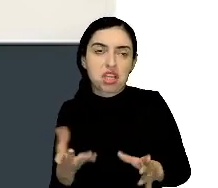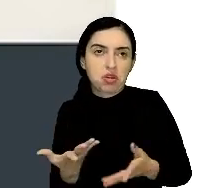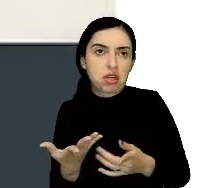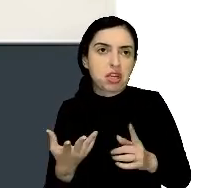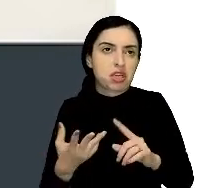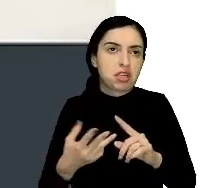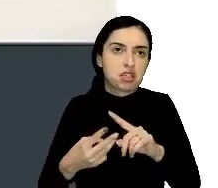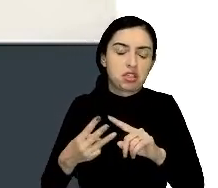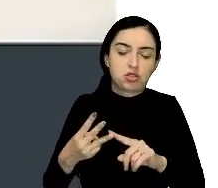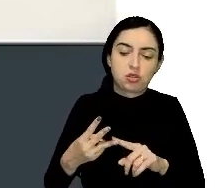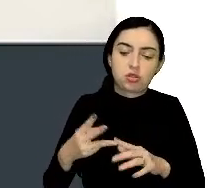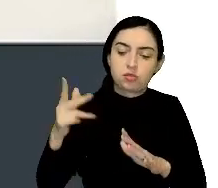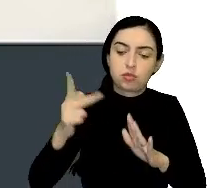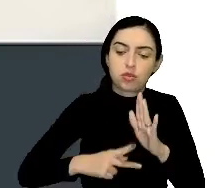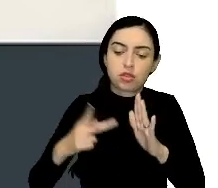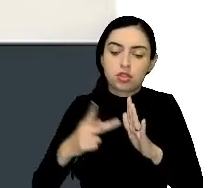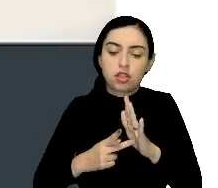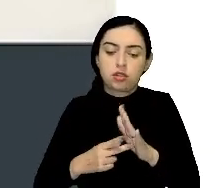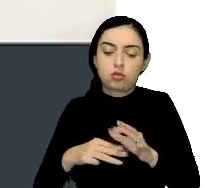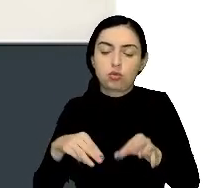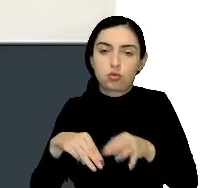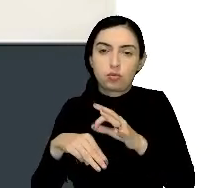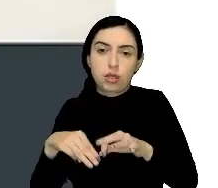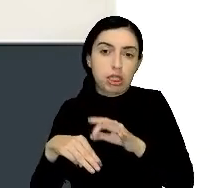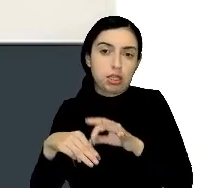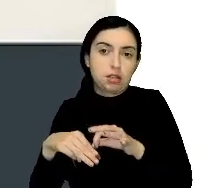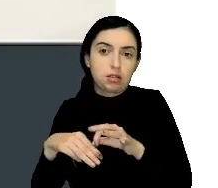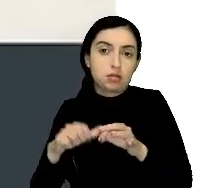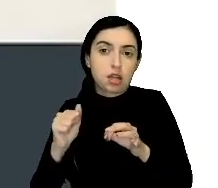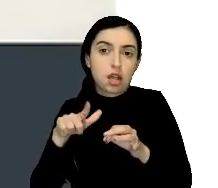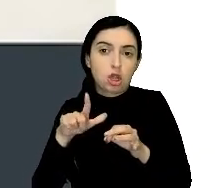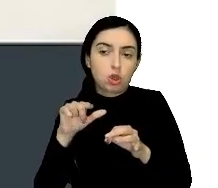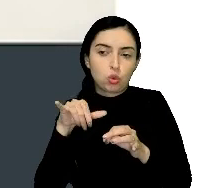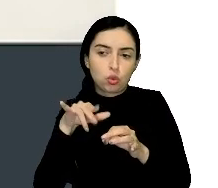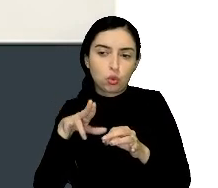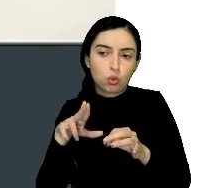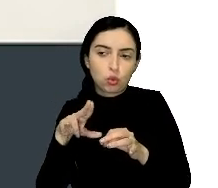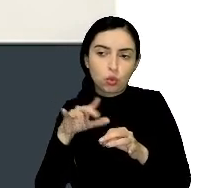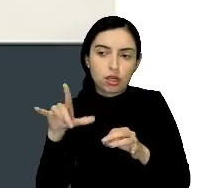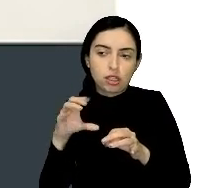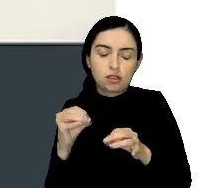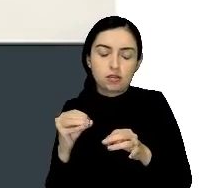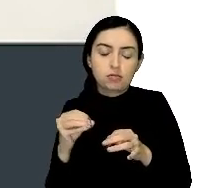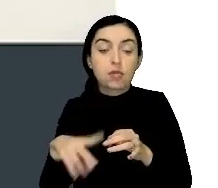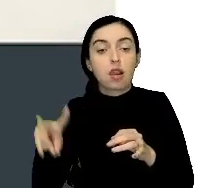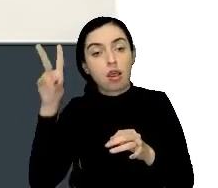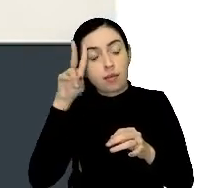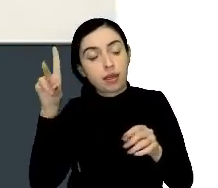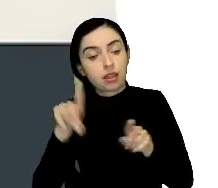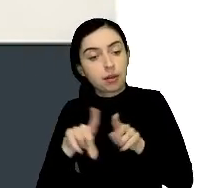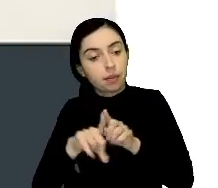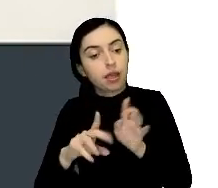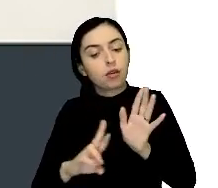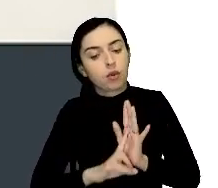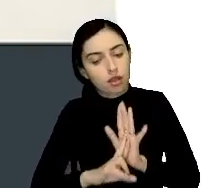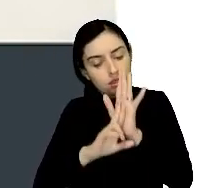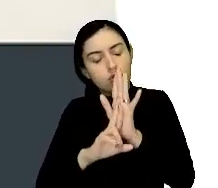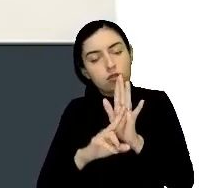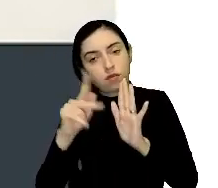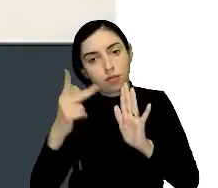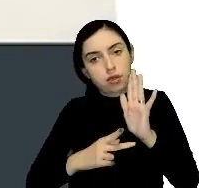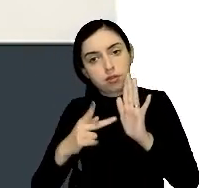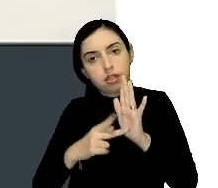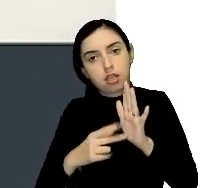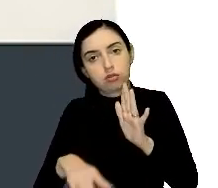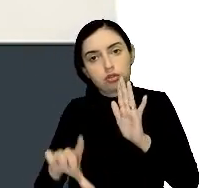teve o projeto do ministro Aloysio Nunes, lembrando que o ministro Aloysio Nunes também foi responsável pelo projeto de lei que